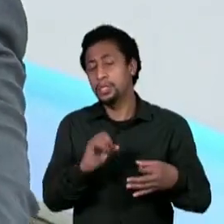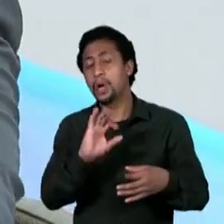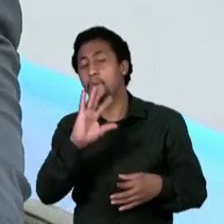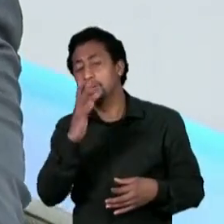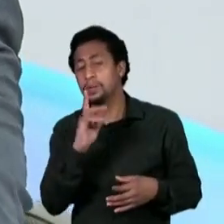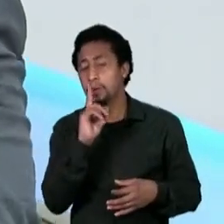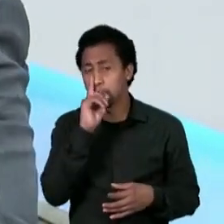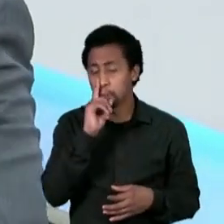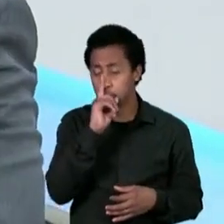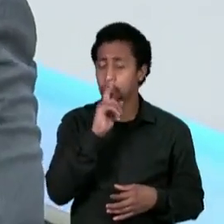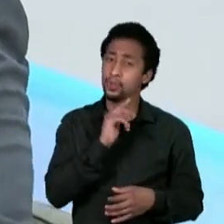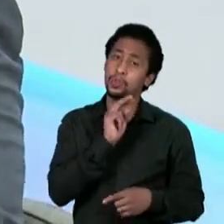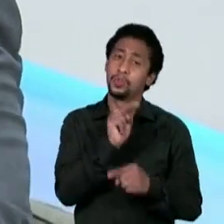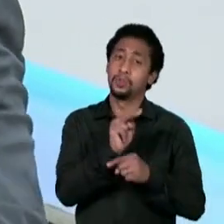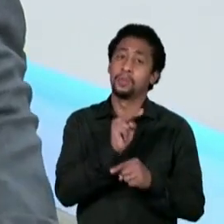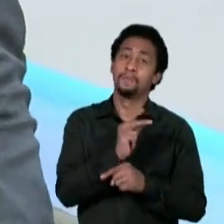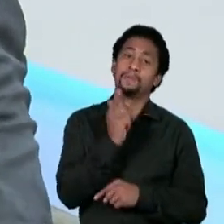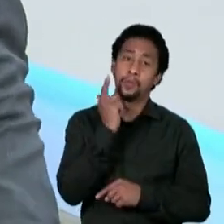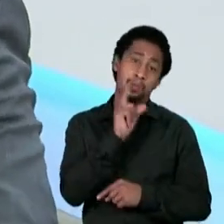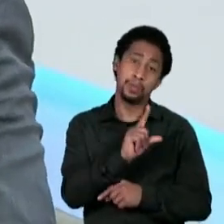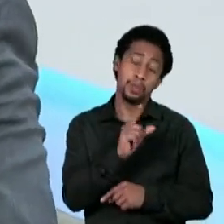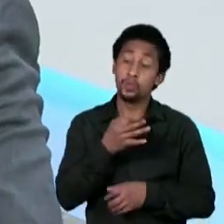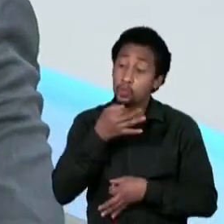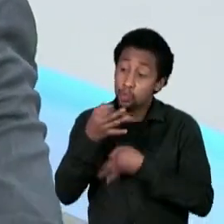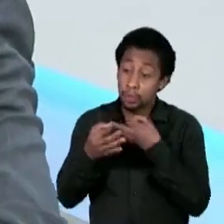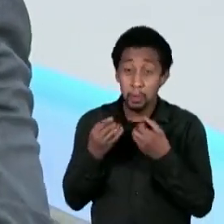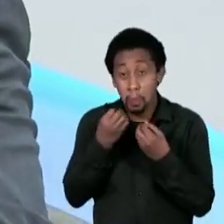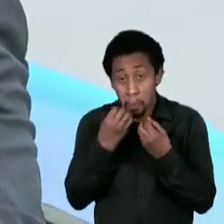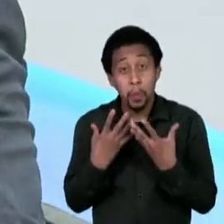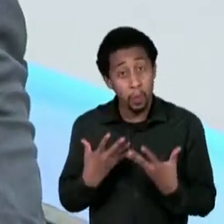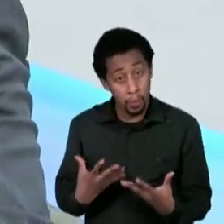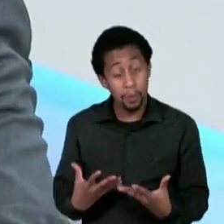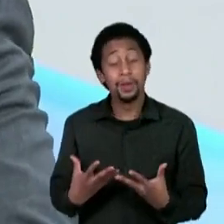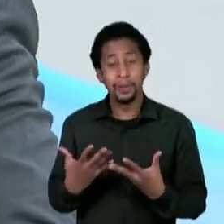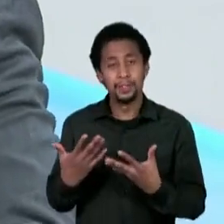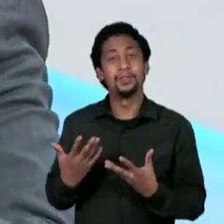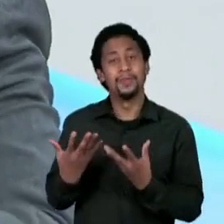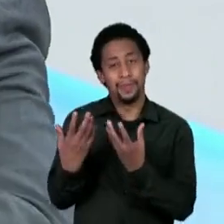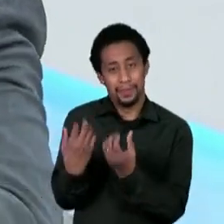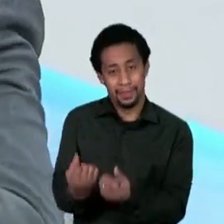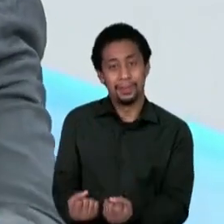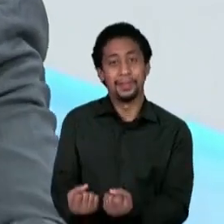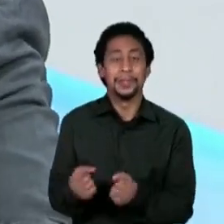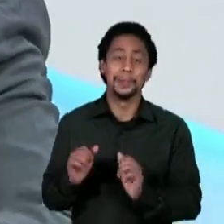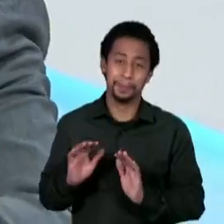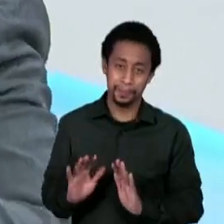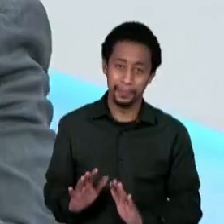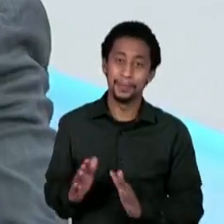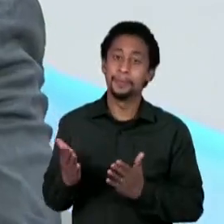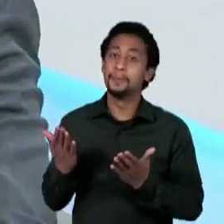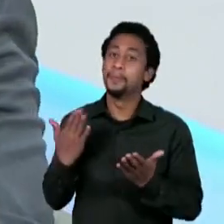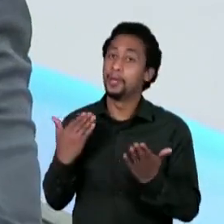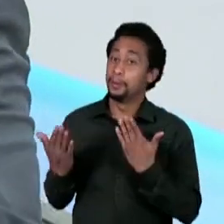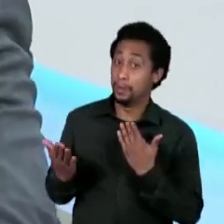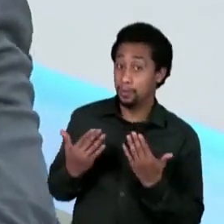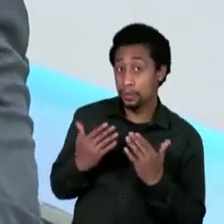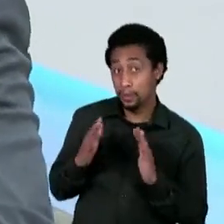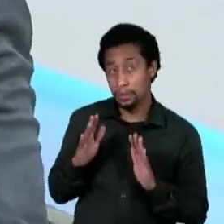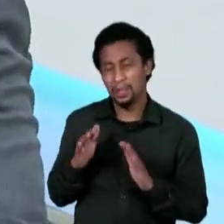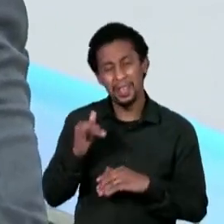essa sugestão é boa nós vamos acatar eu acho que Se isso for a maneira desarmada numa conversa sem